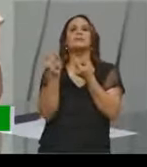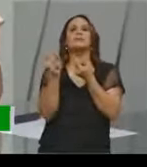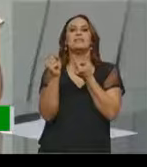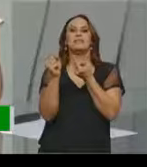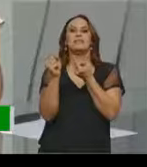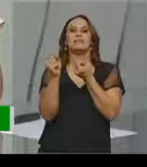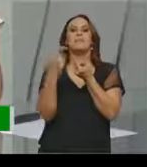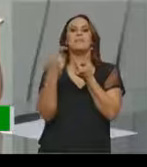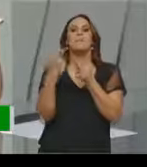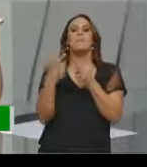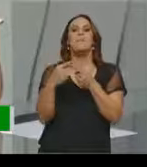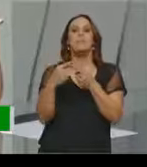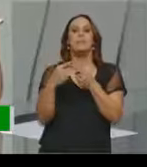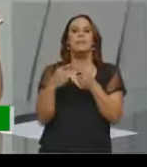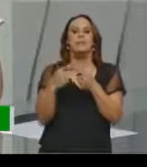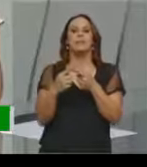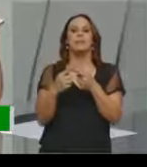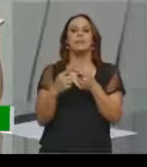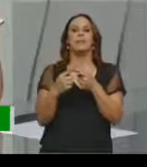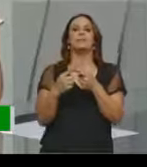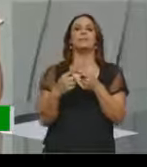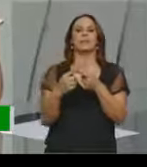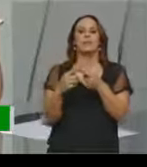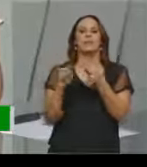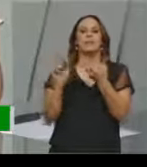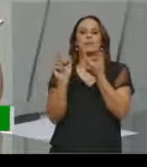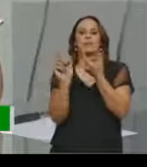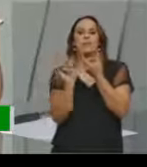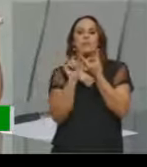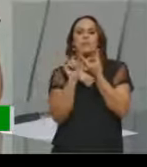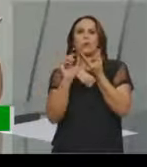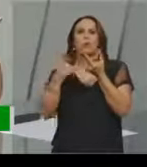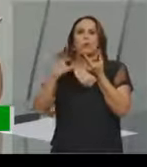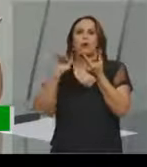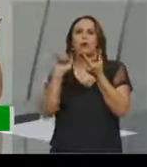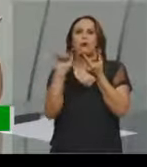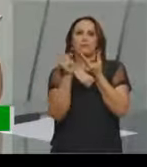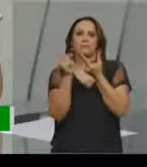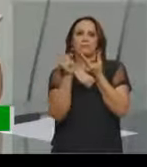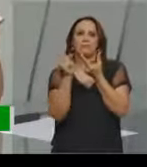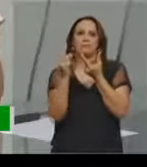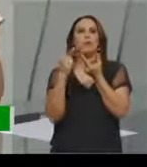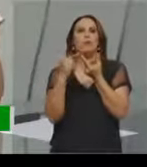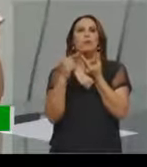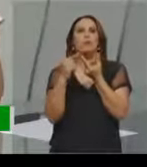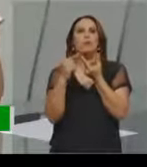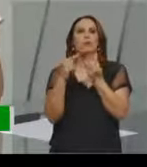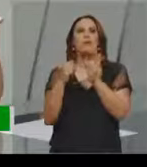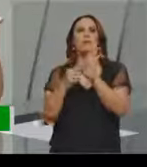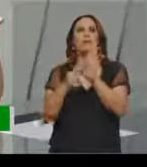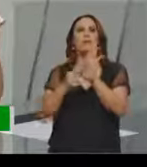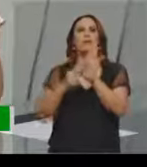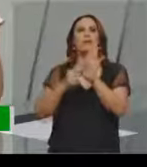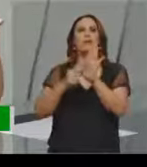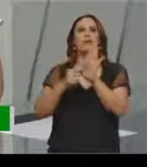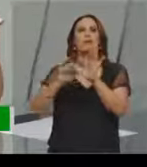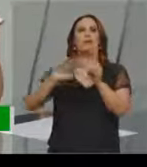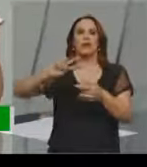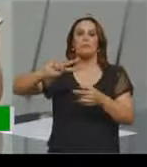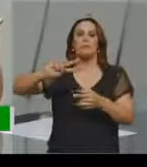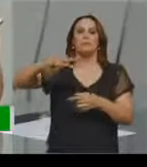de oposto, né? Então, eu tenho esses grupos funcionais de forma oposta. E se for cis, eu tenho